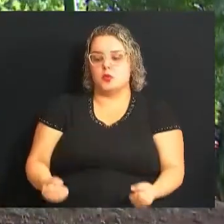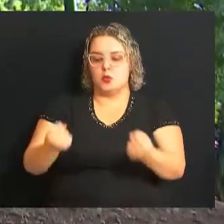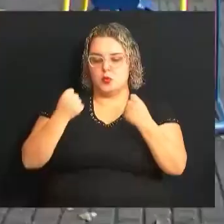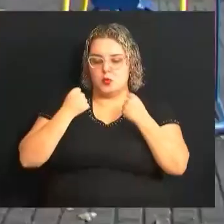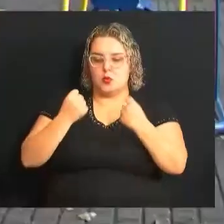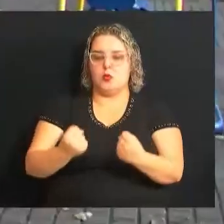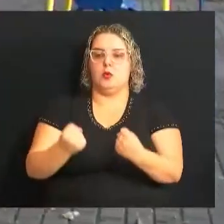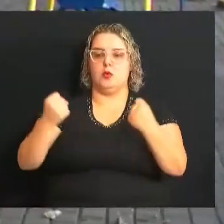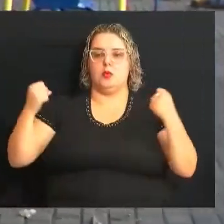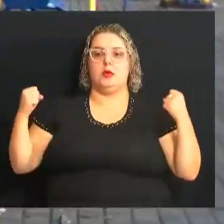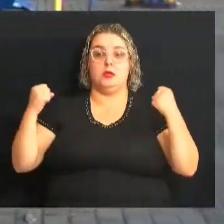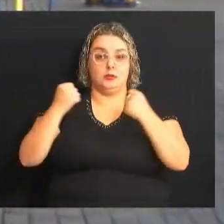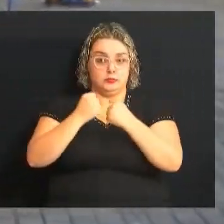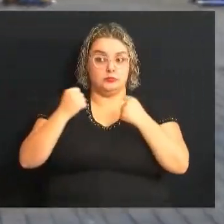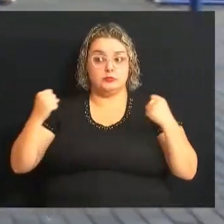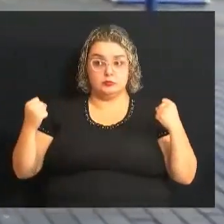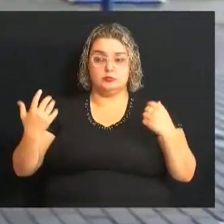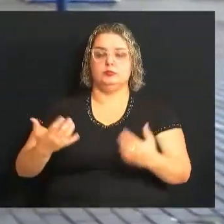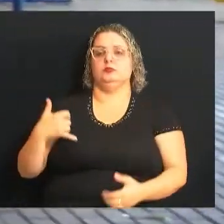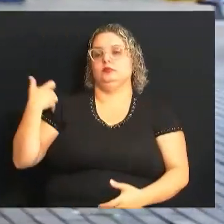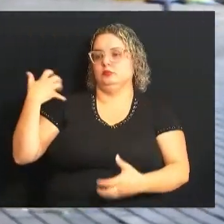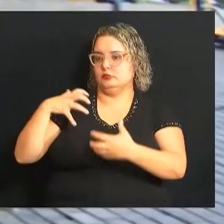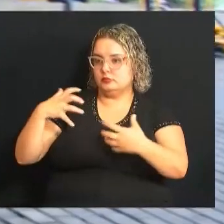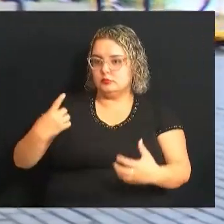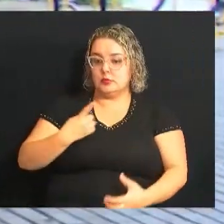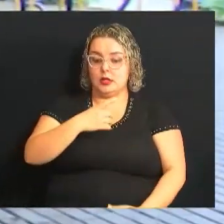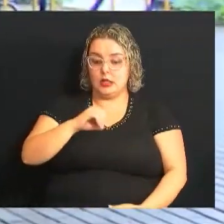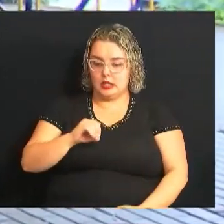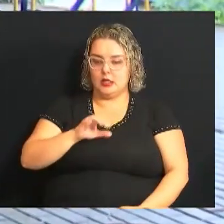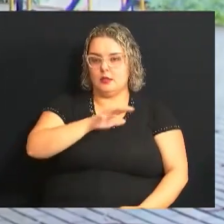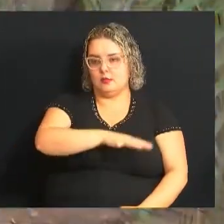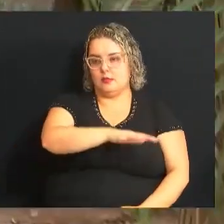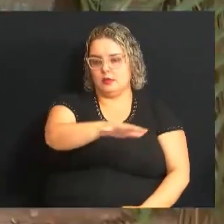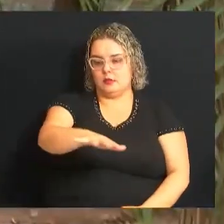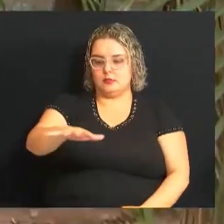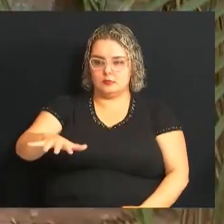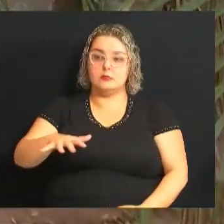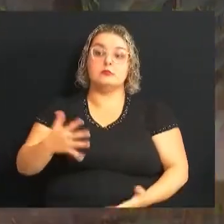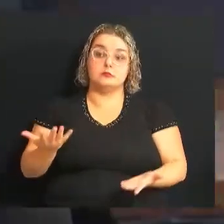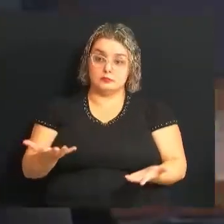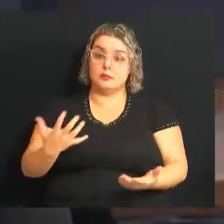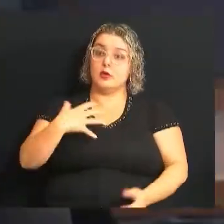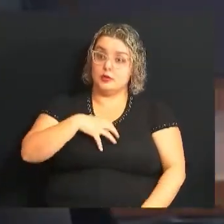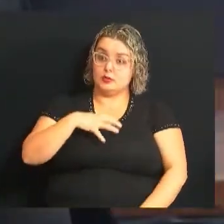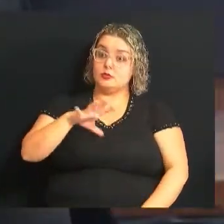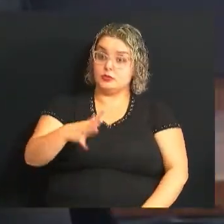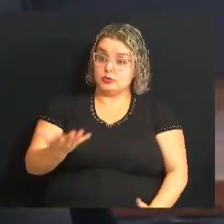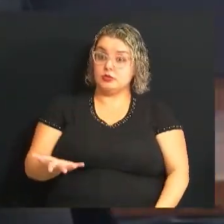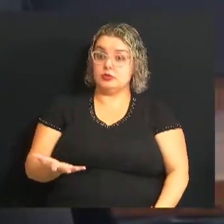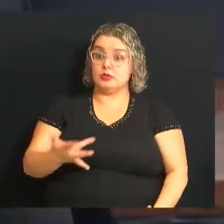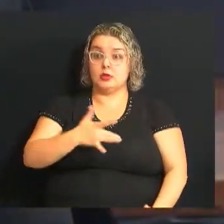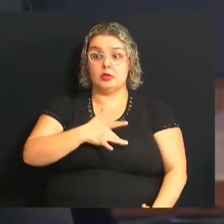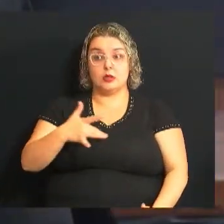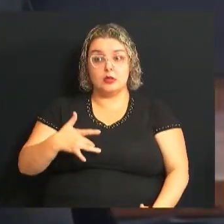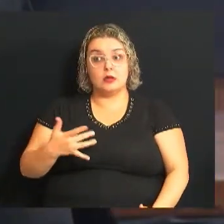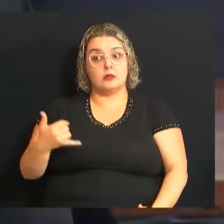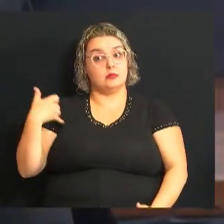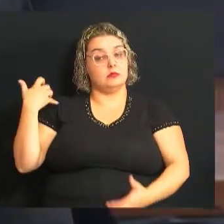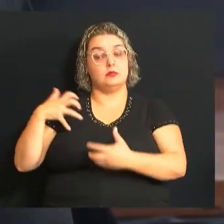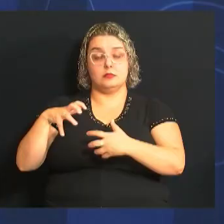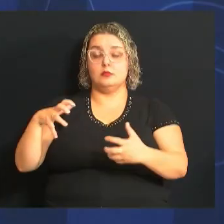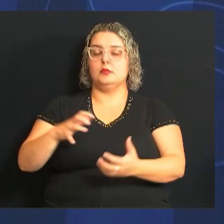idade, nós vamos destinar 10 para Campinas, quer dizer, isso é uma forma de nós trazermos a saúde para a terceira idade.